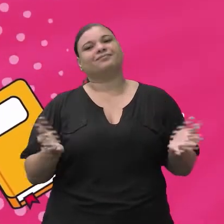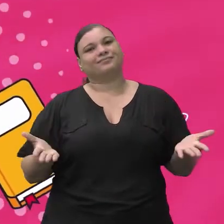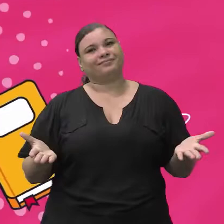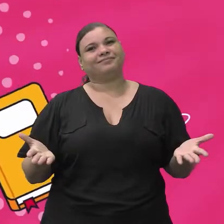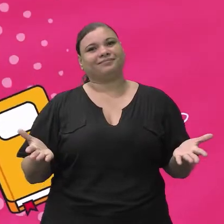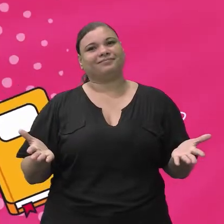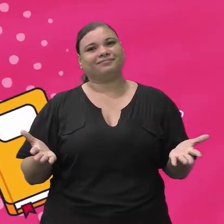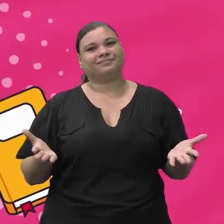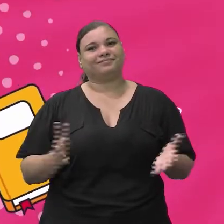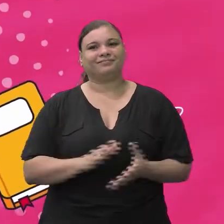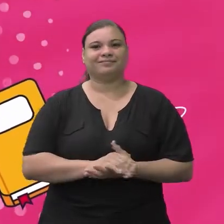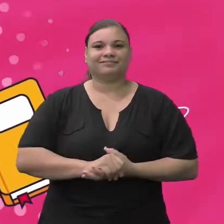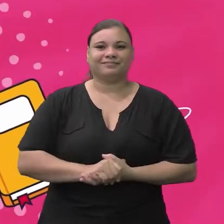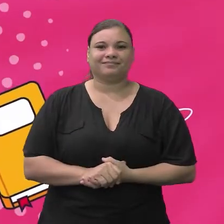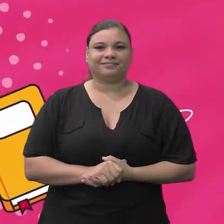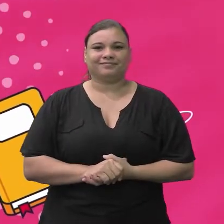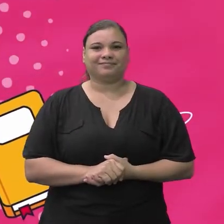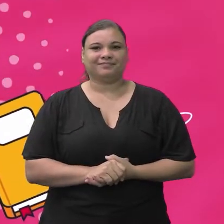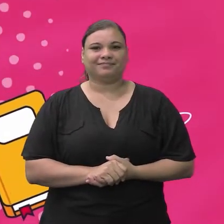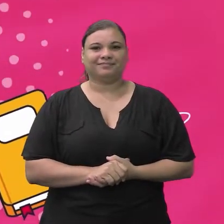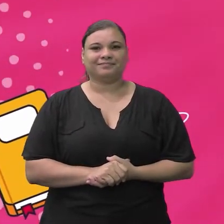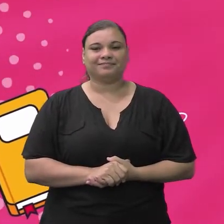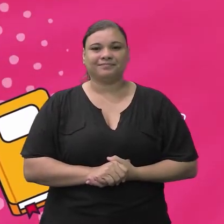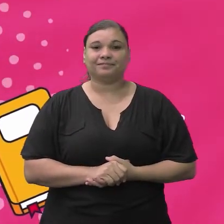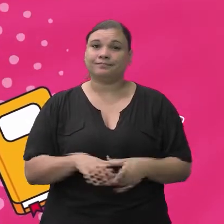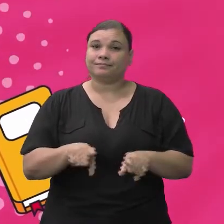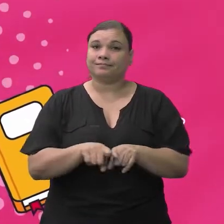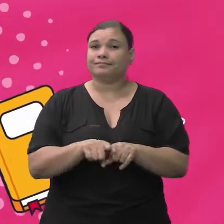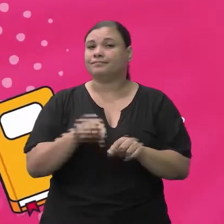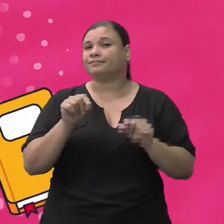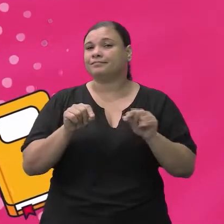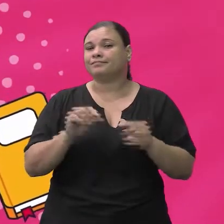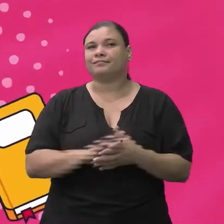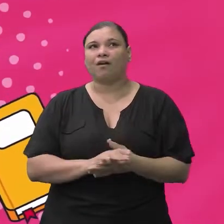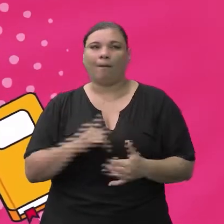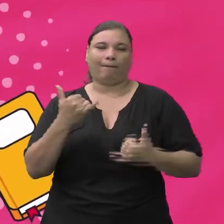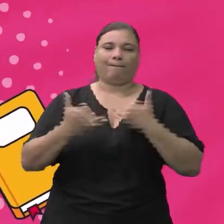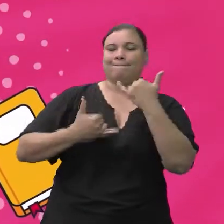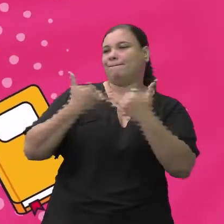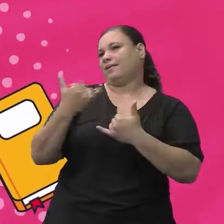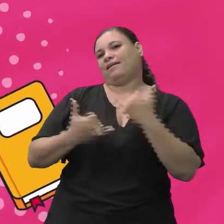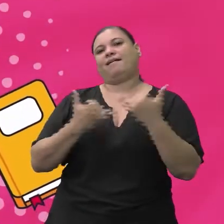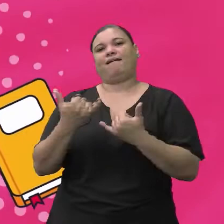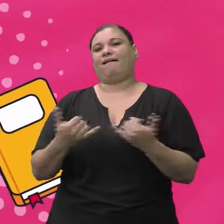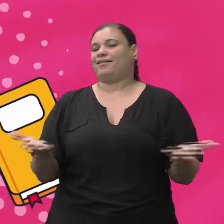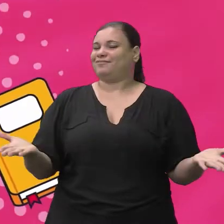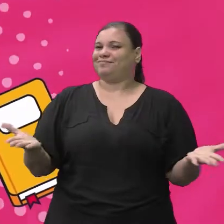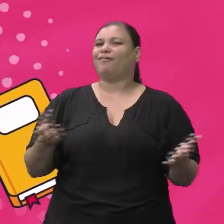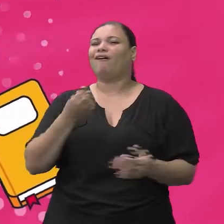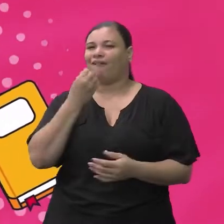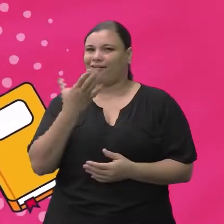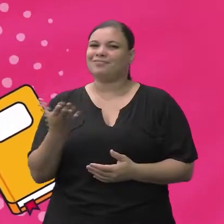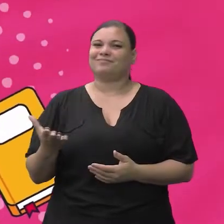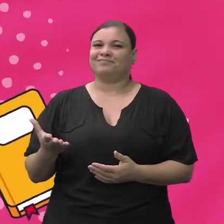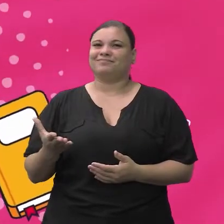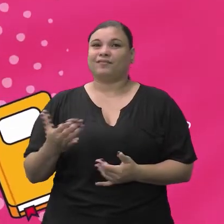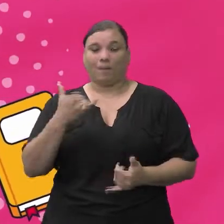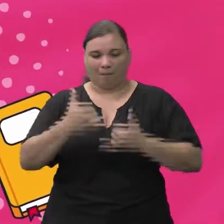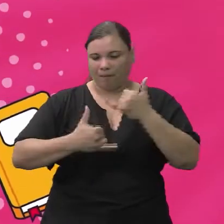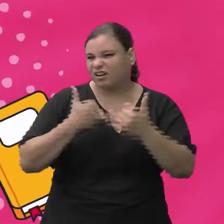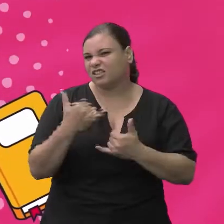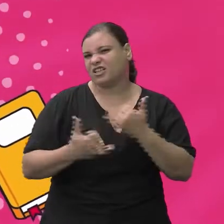Uma piscina pra ficar feliz. Brincar. Minha mãe comprou alguns brinquedos pra mim.